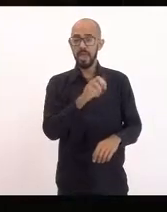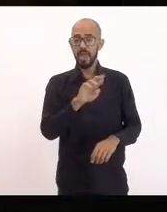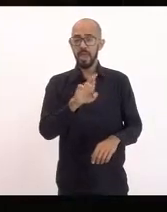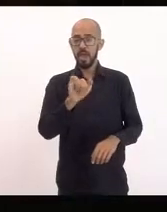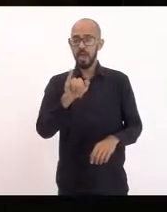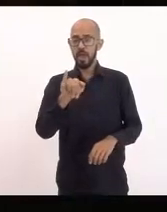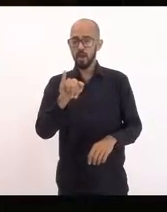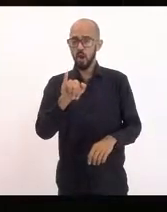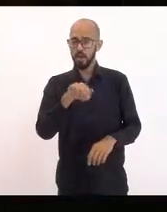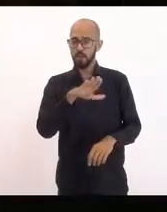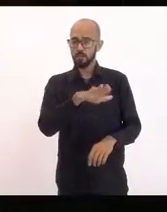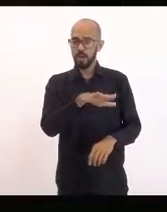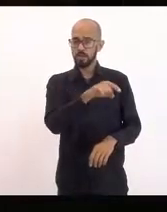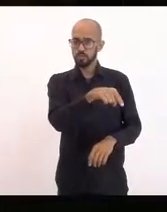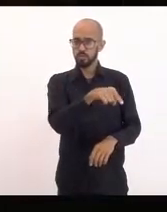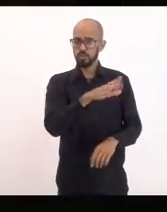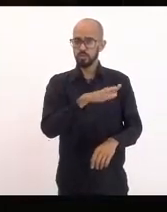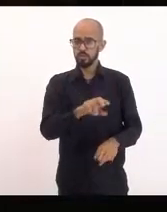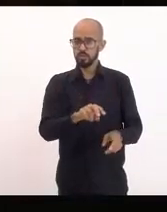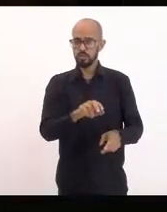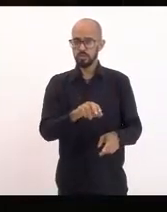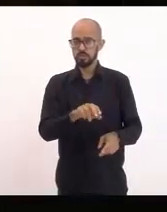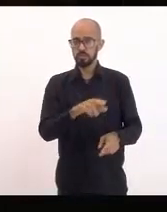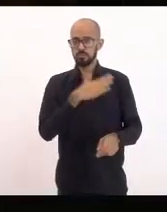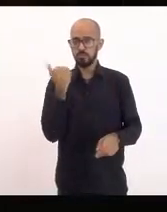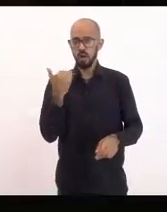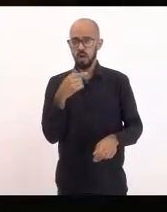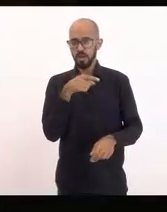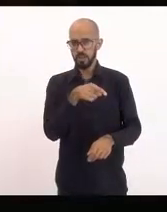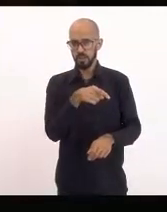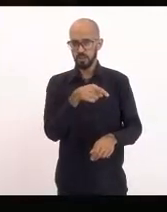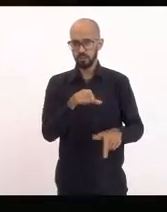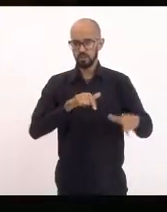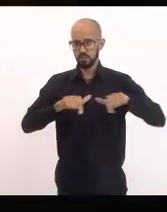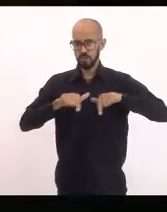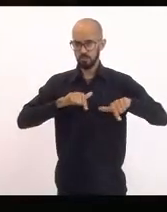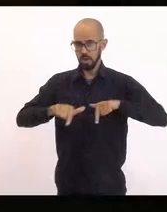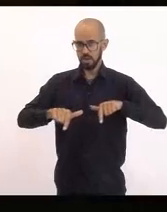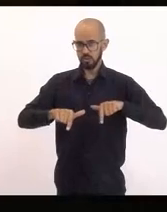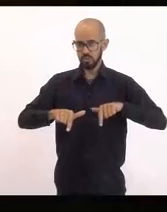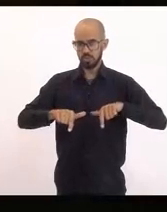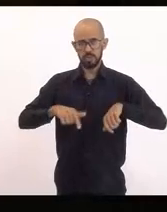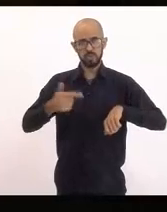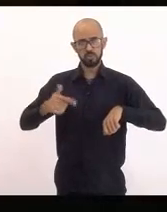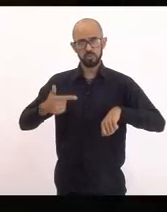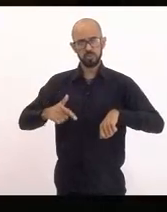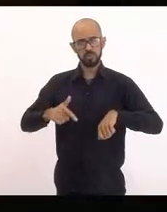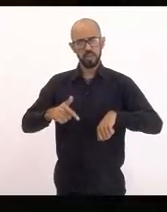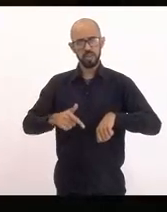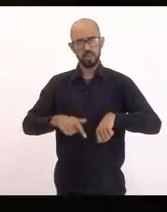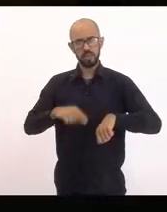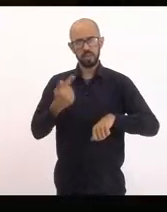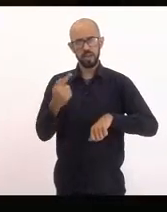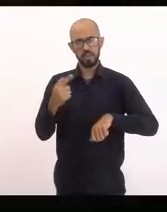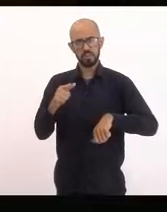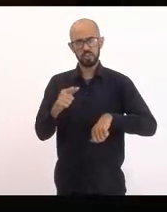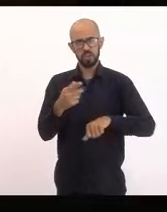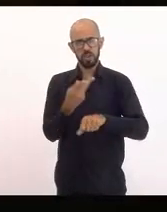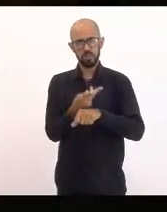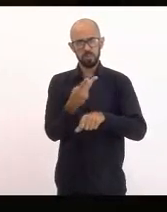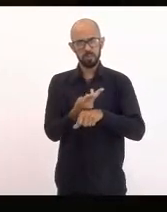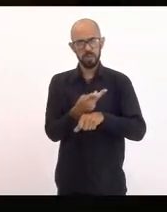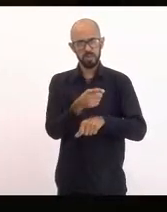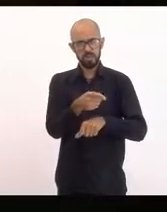tombam no ofício do seu trabalho e, ao mesmo tempo, não garante a gratificação